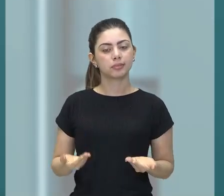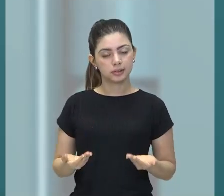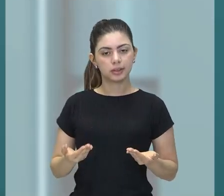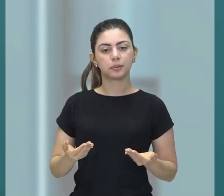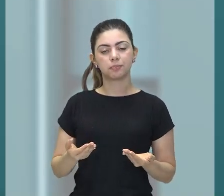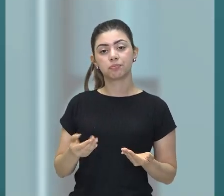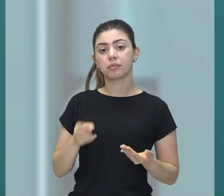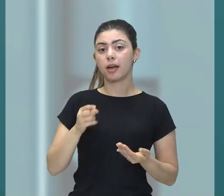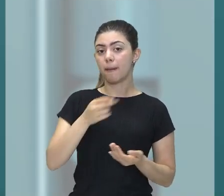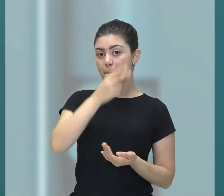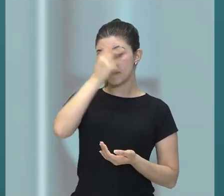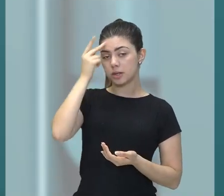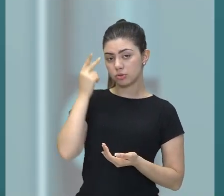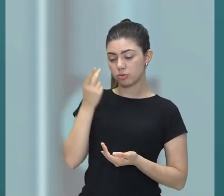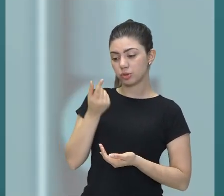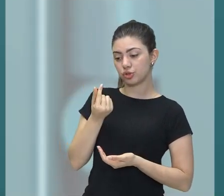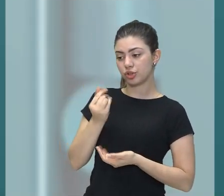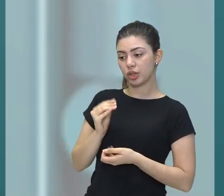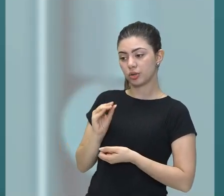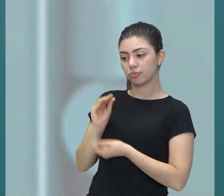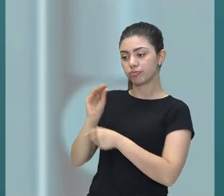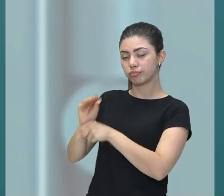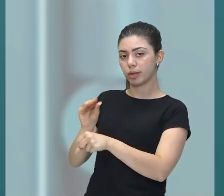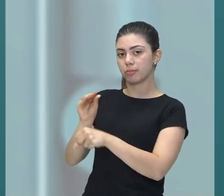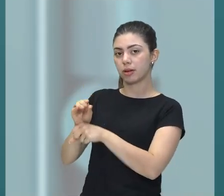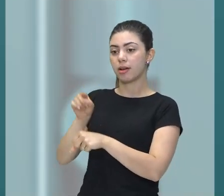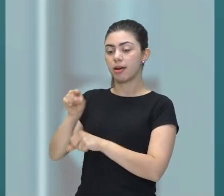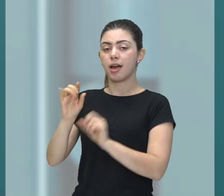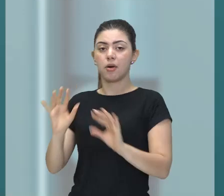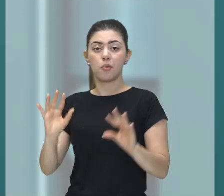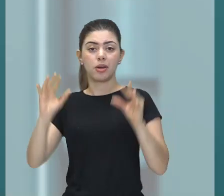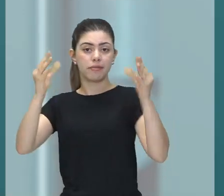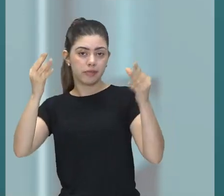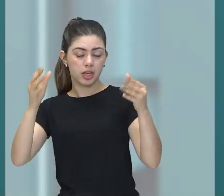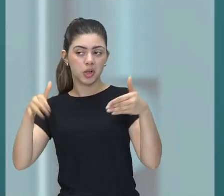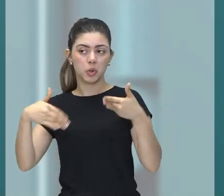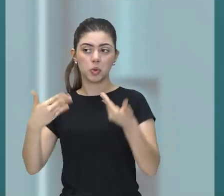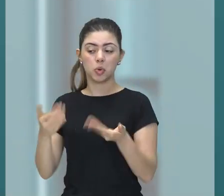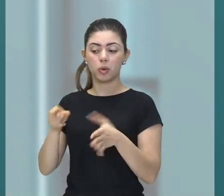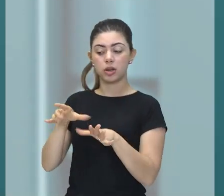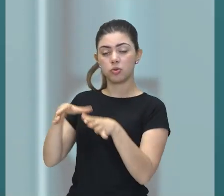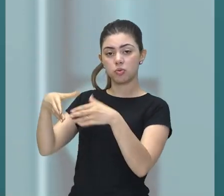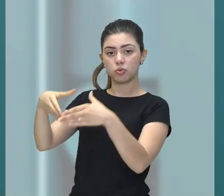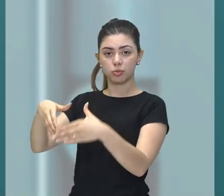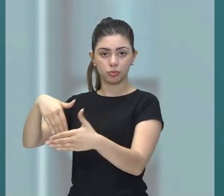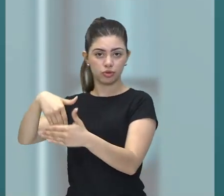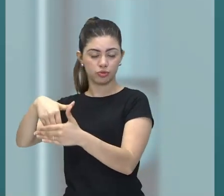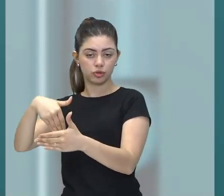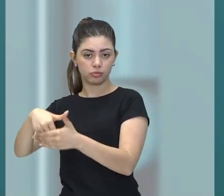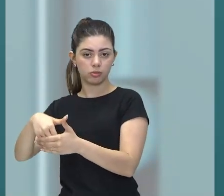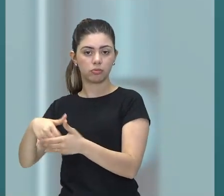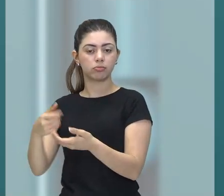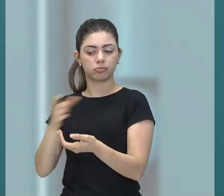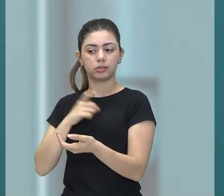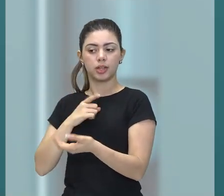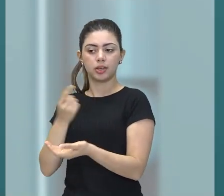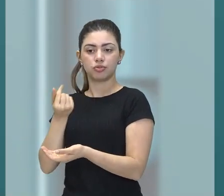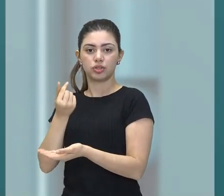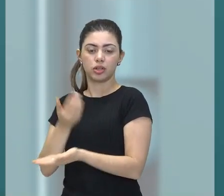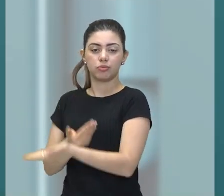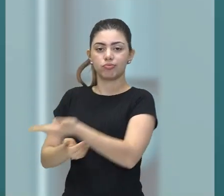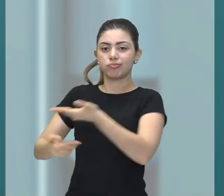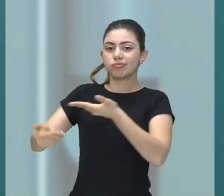está patrocinando aquele evento ou aquele clube, ele acaba tendo um retorno